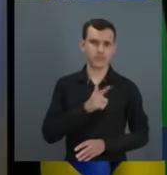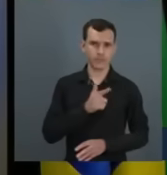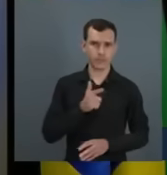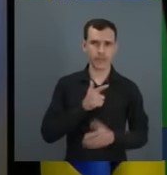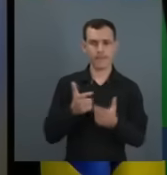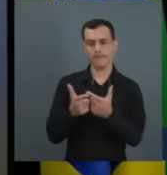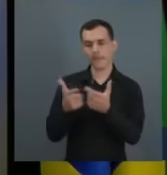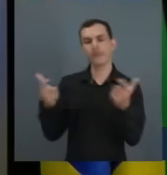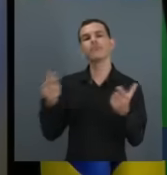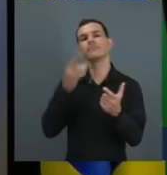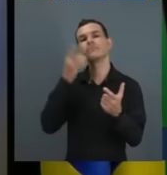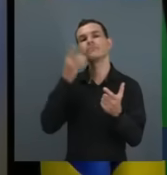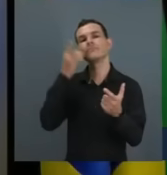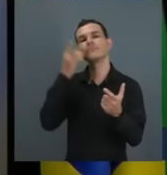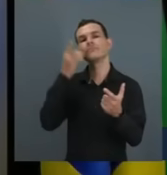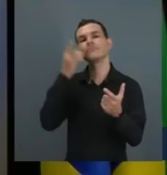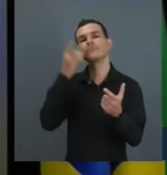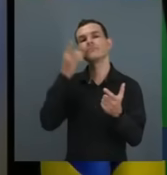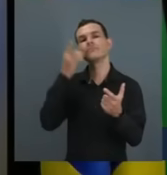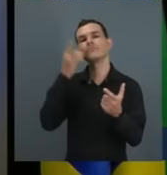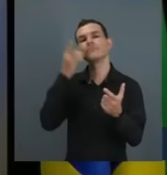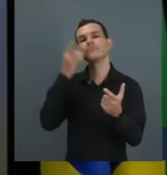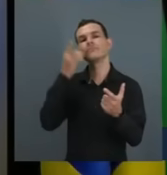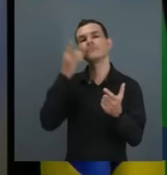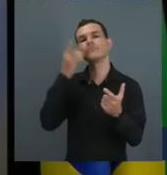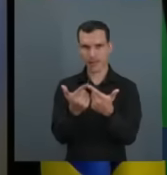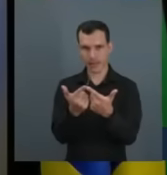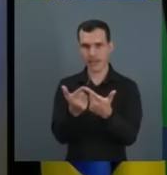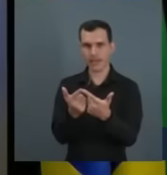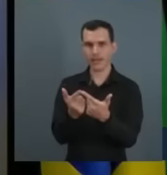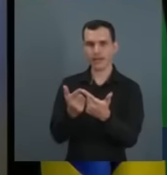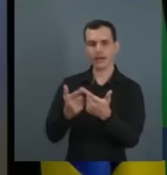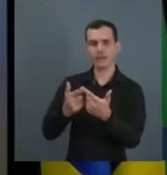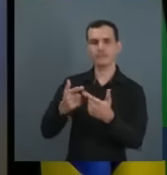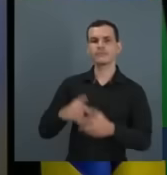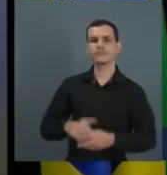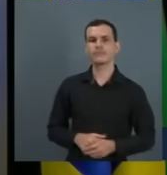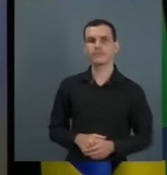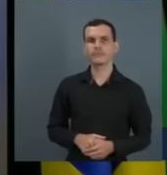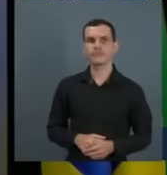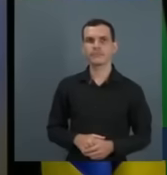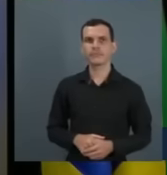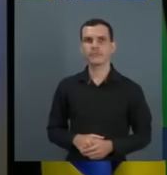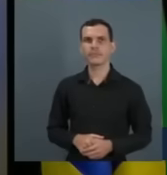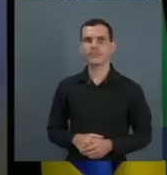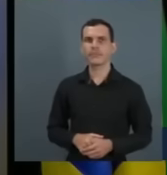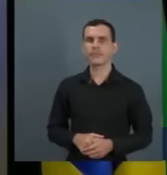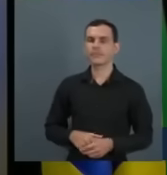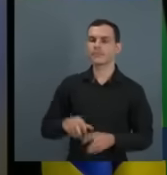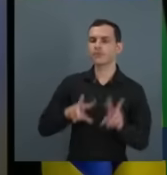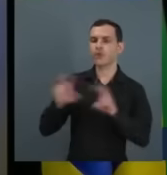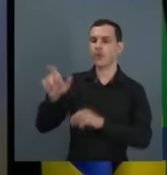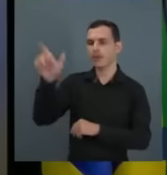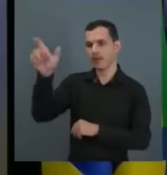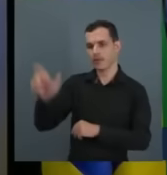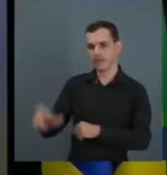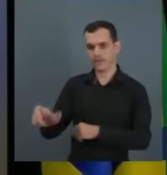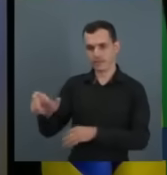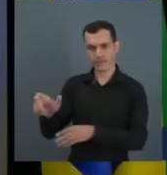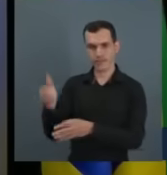dos deputados da Assembleia Legislativa o fato determinante da candidata ser sua esposa, do ministro Camilo